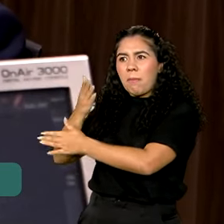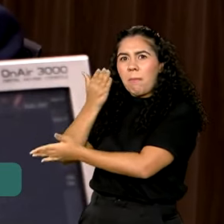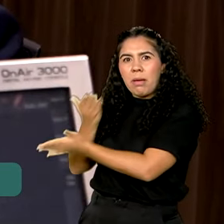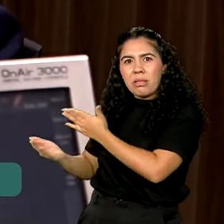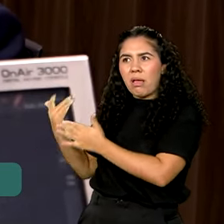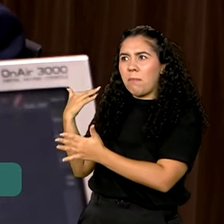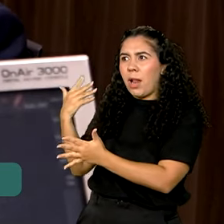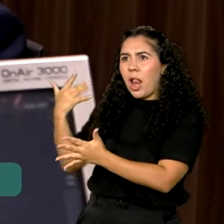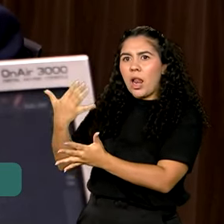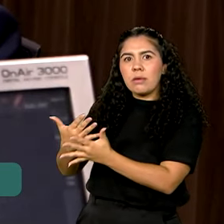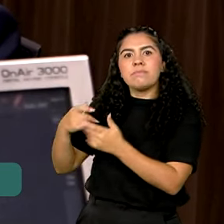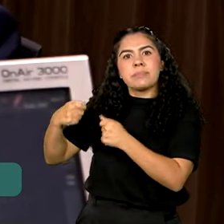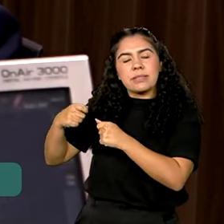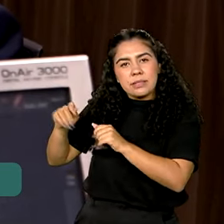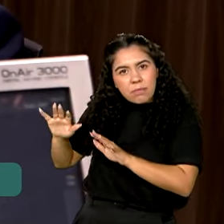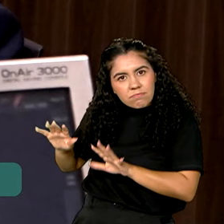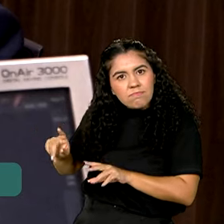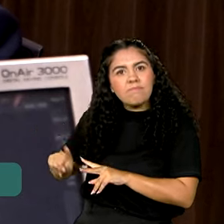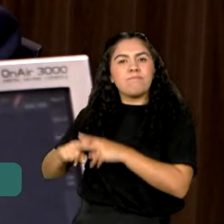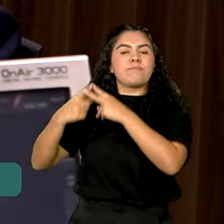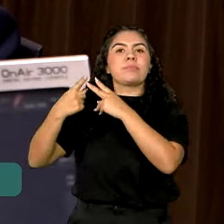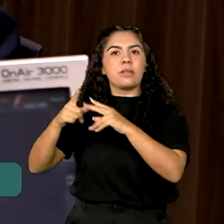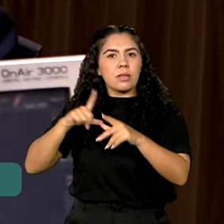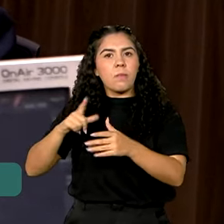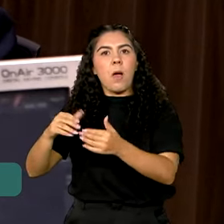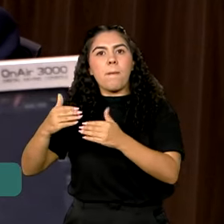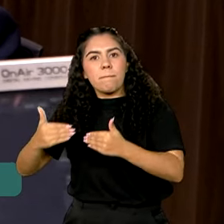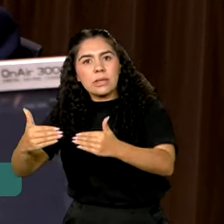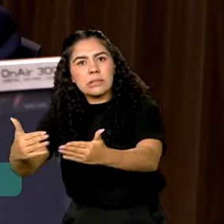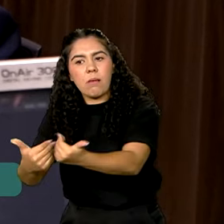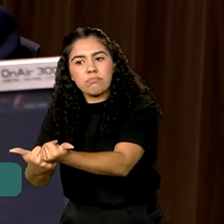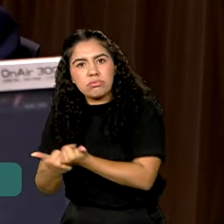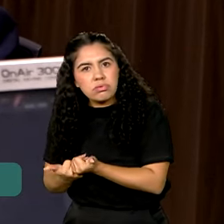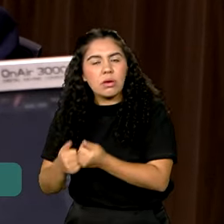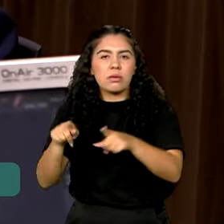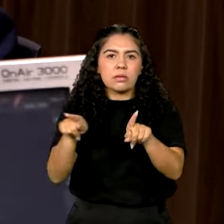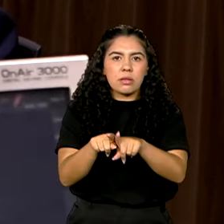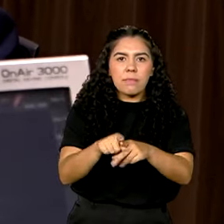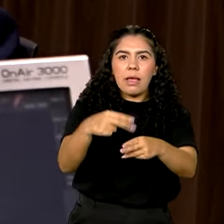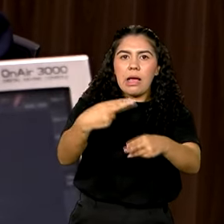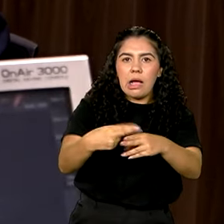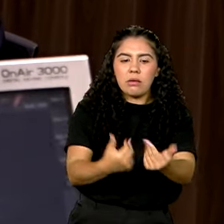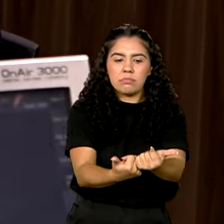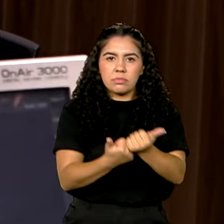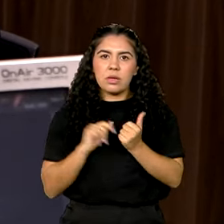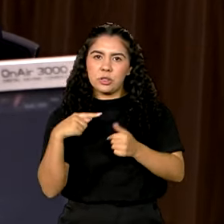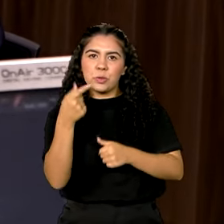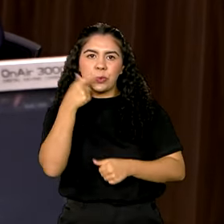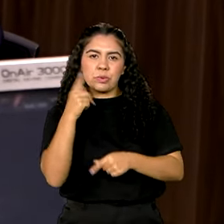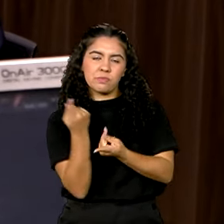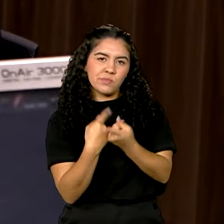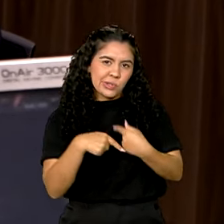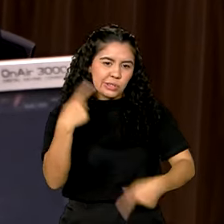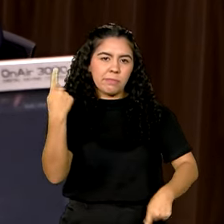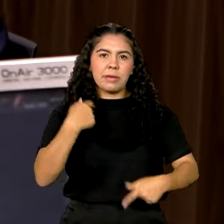com trabalho com apoio de outros Ministérios com apoio da Caixa a gente vai superar essa meta de 2 milhões de unidades habitacionais eu tô bastante